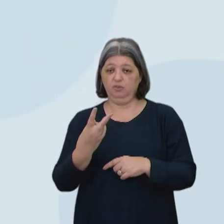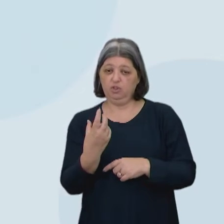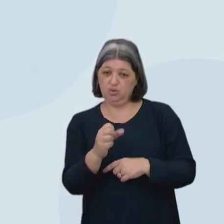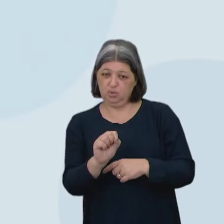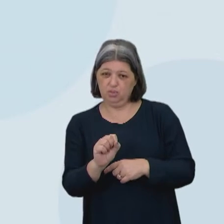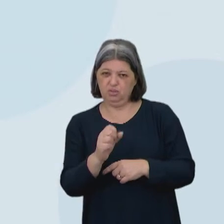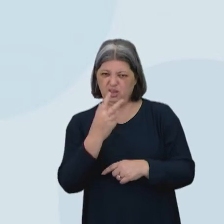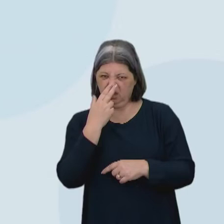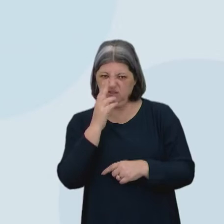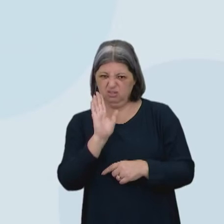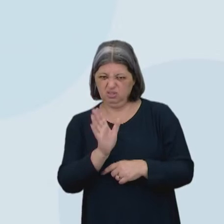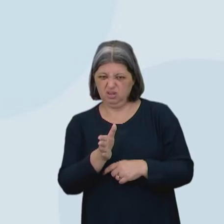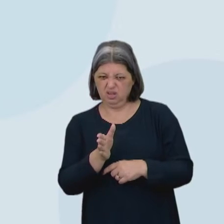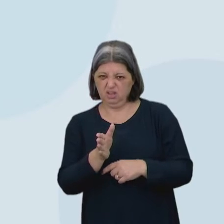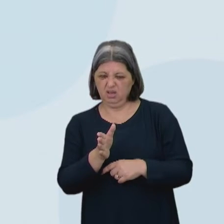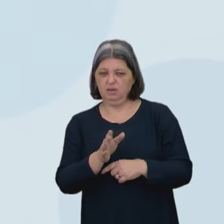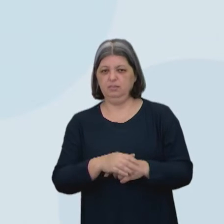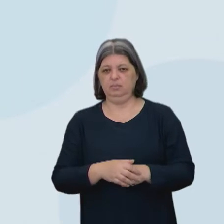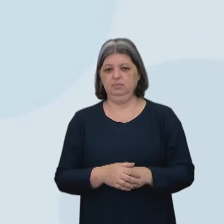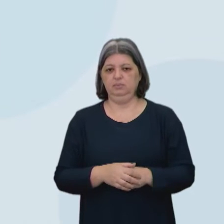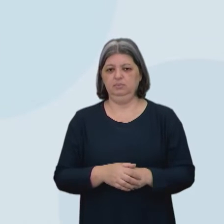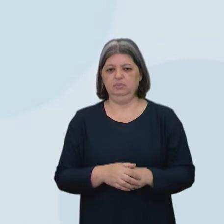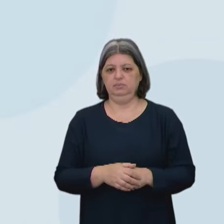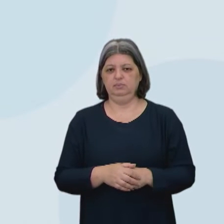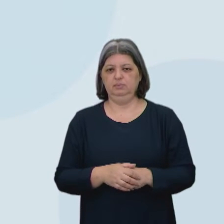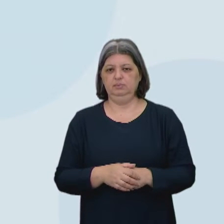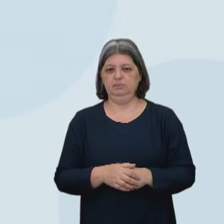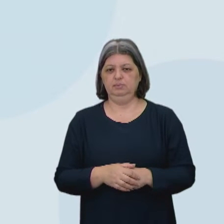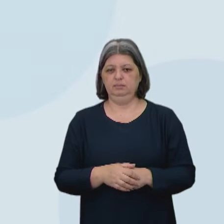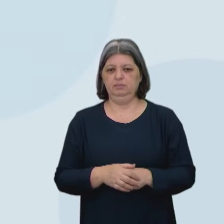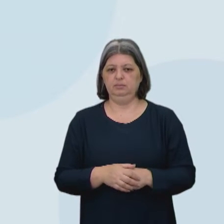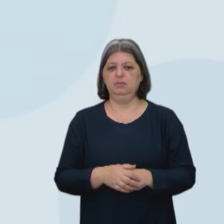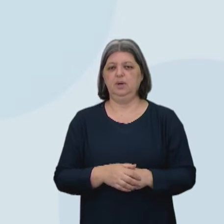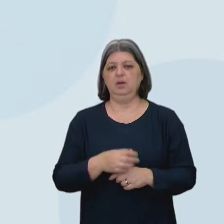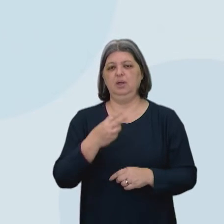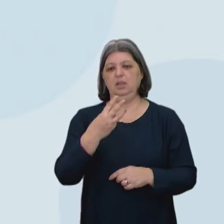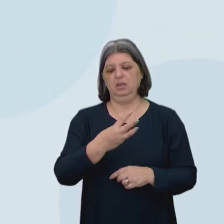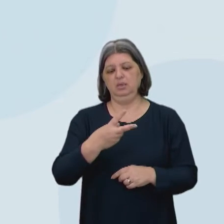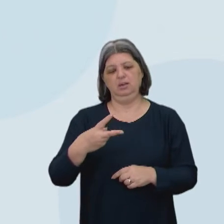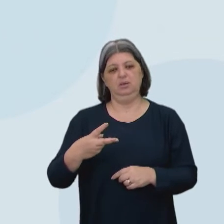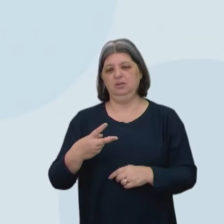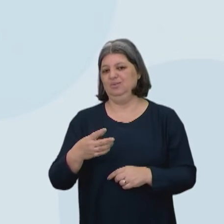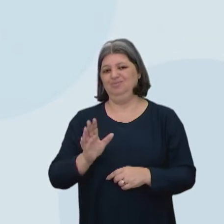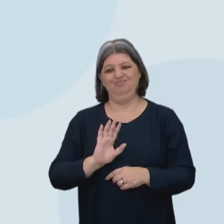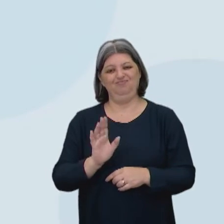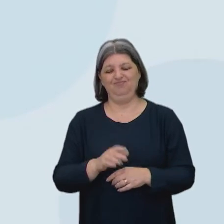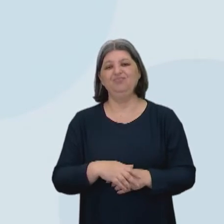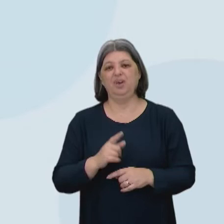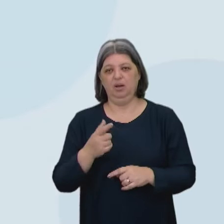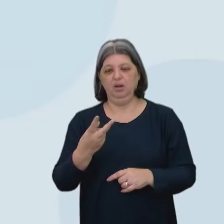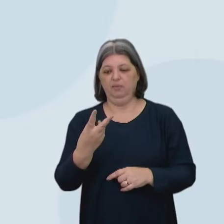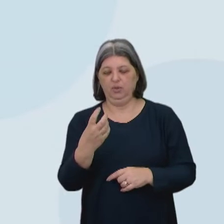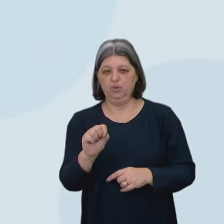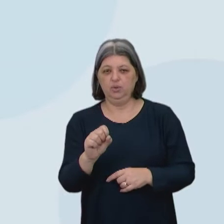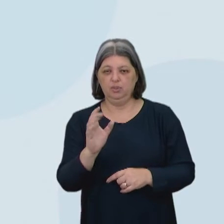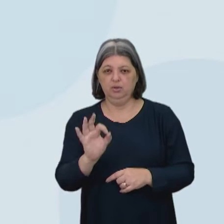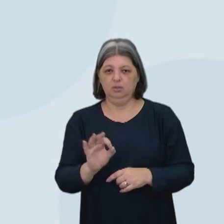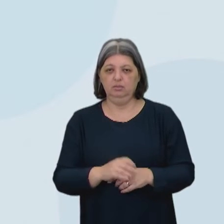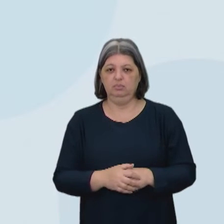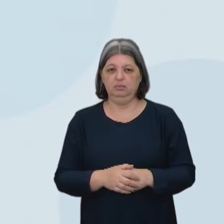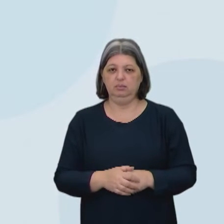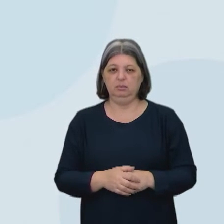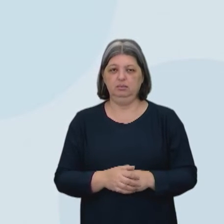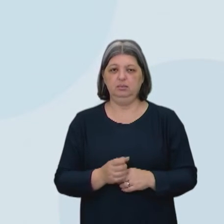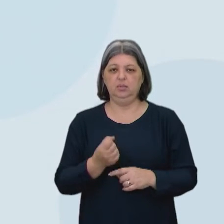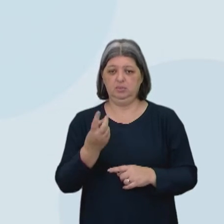28, acho que já deu aí. Tá bom. Mais um pouquinho. Mais 4, 32. Ah, estourou, 28 mesmo. Tá, quantas vezes 4 dá dentro